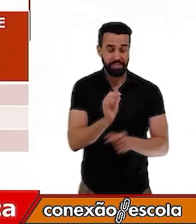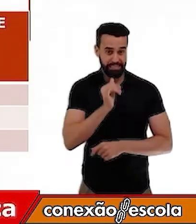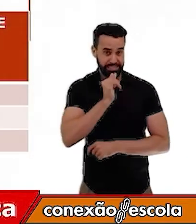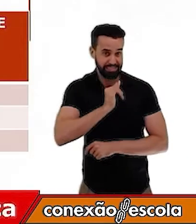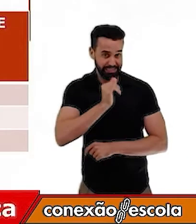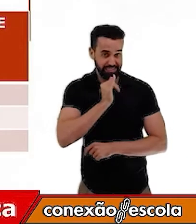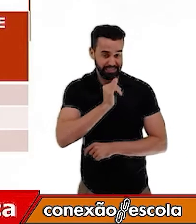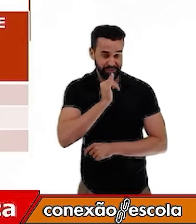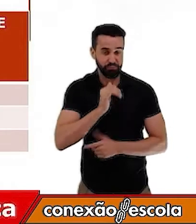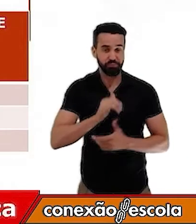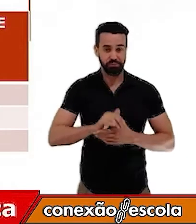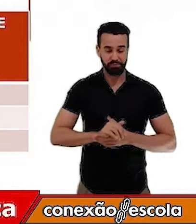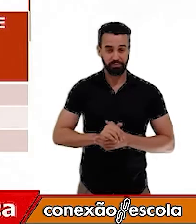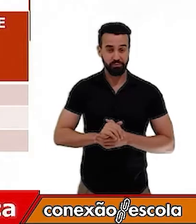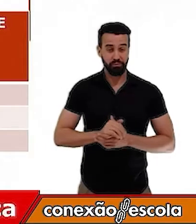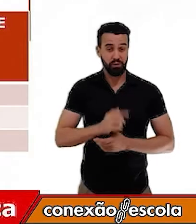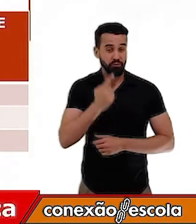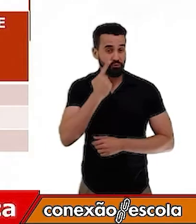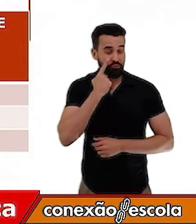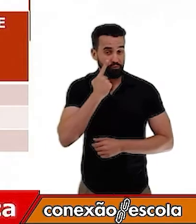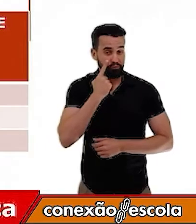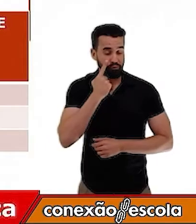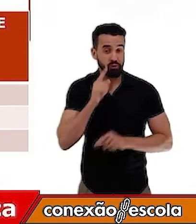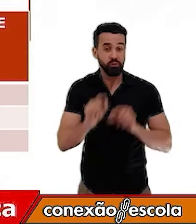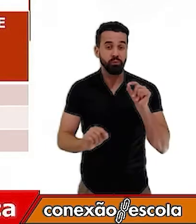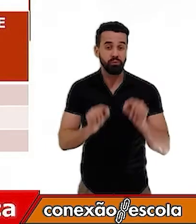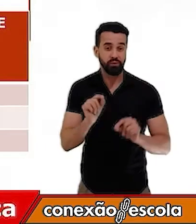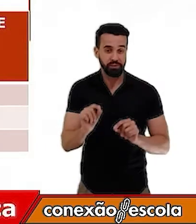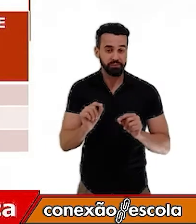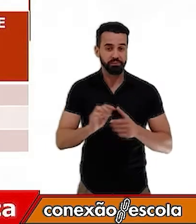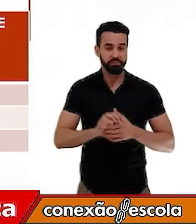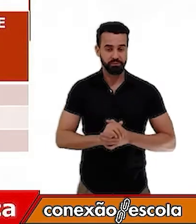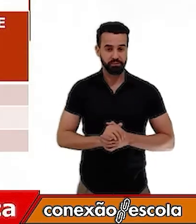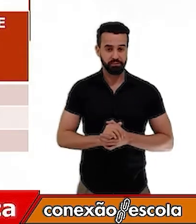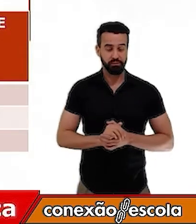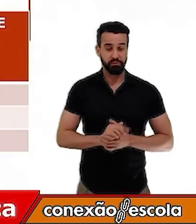exemplo, vemos aí